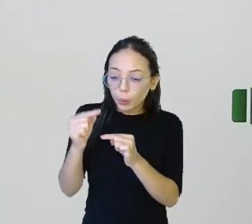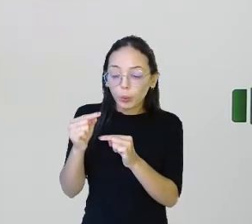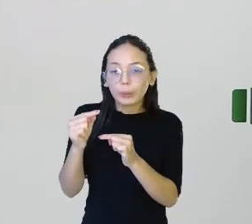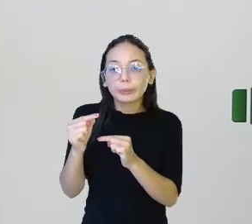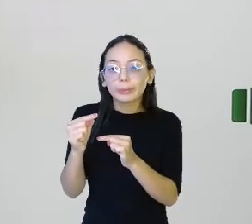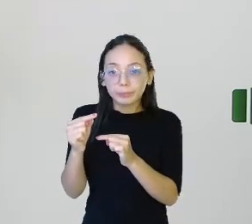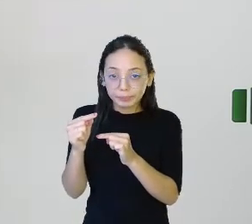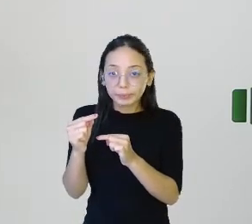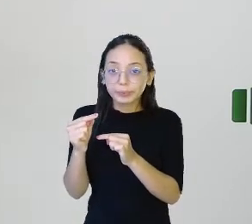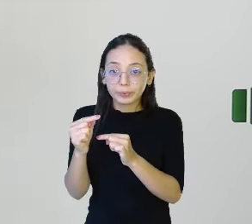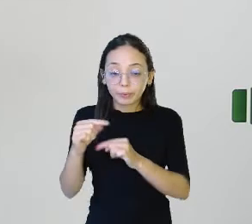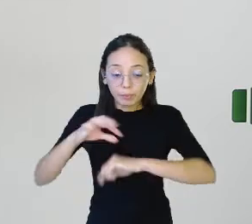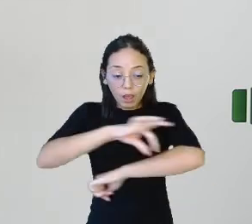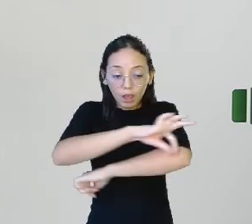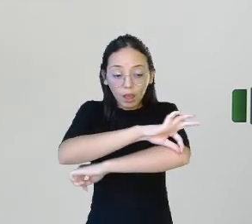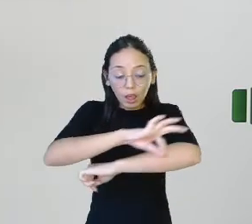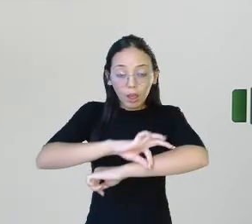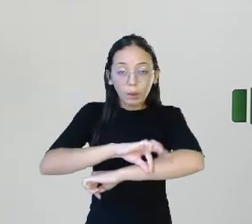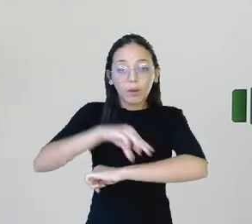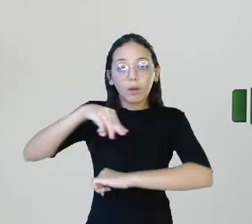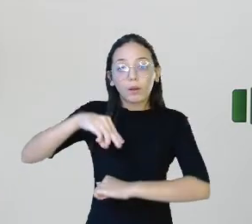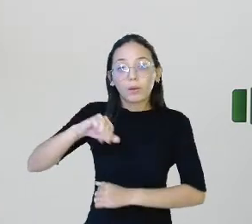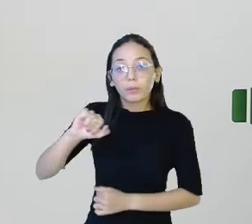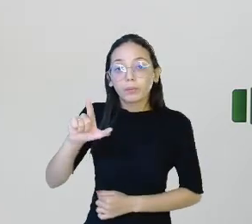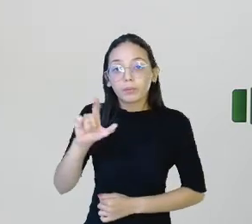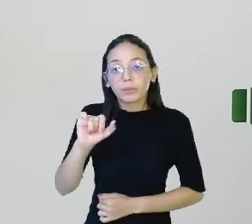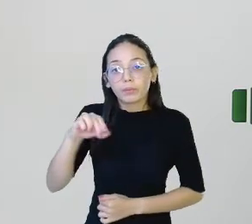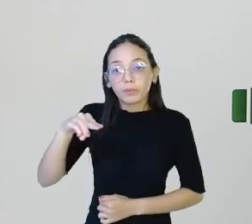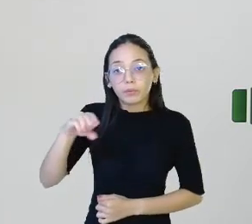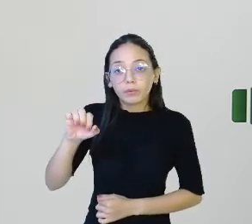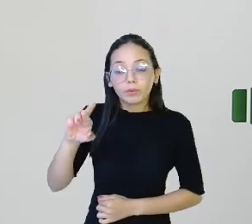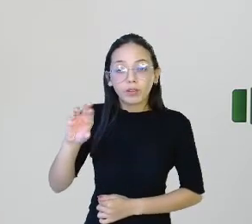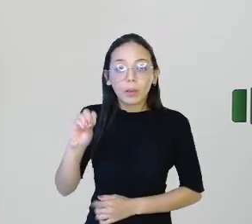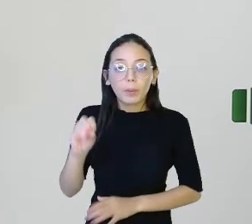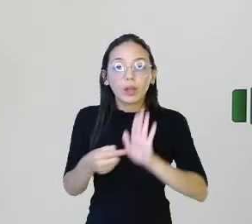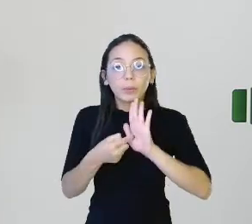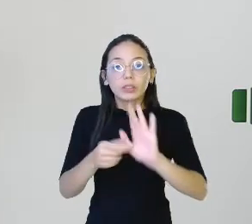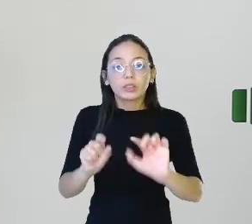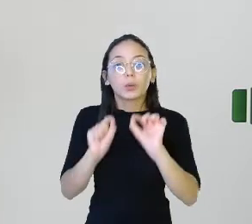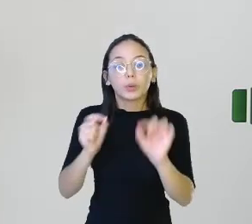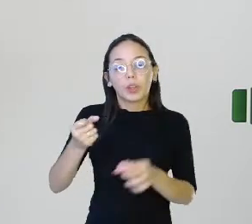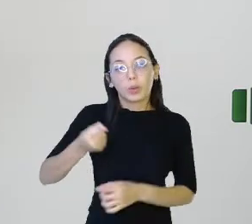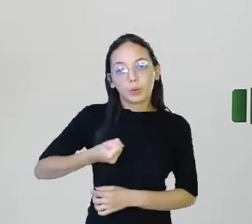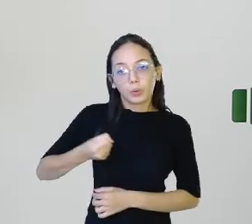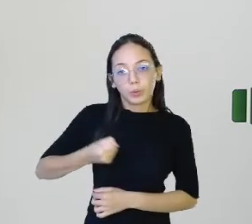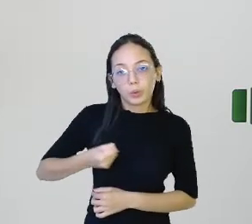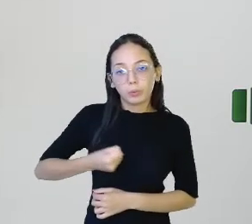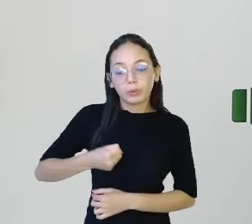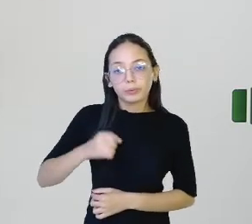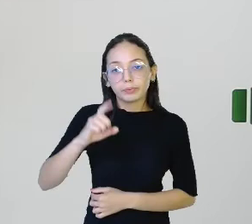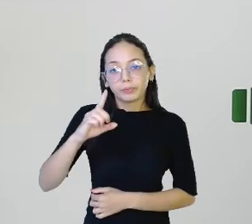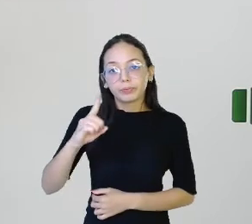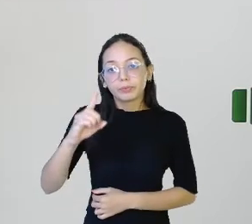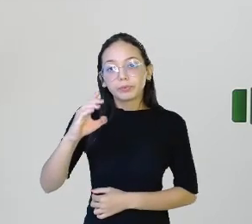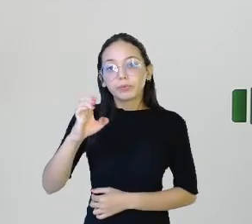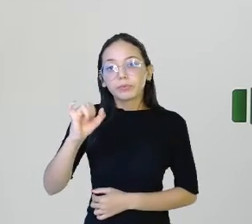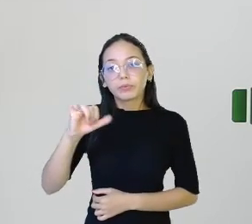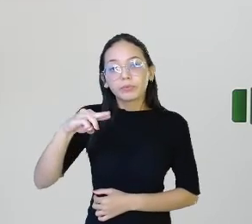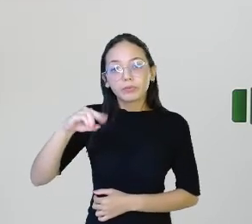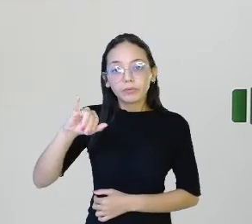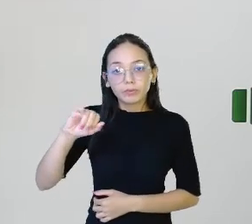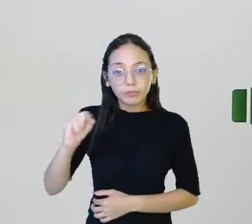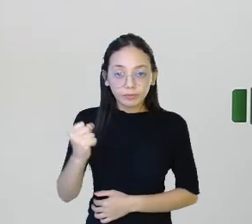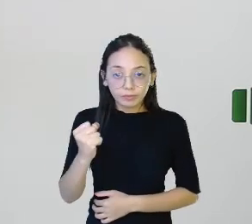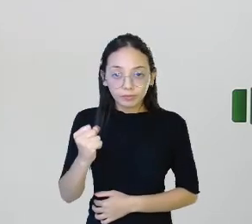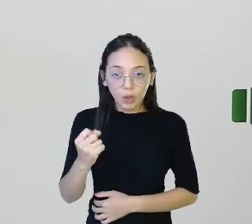No caso da nossa régua, os milímetros, eles representam os nossos números decimais. Isso mesmo, ele é a parte